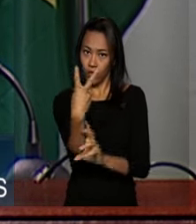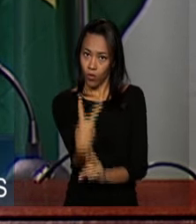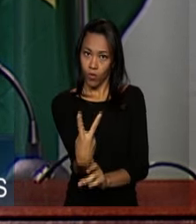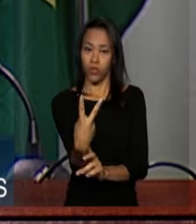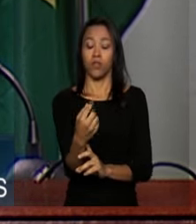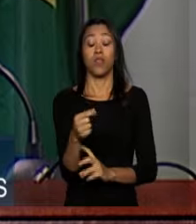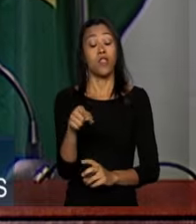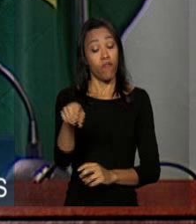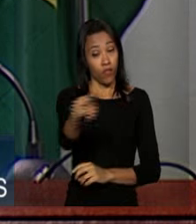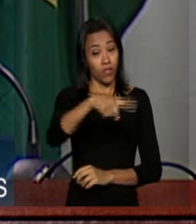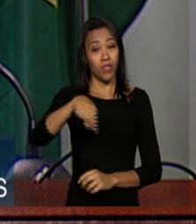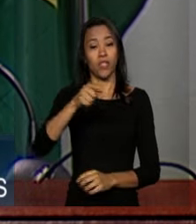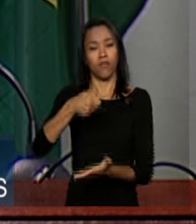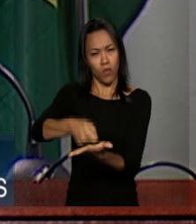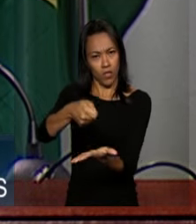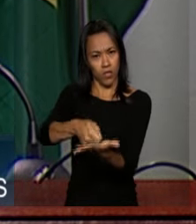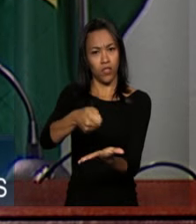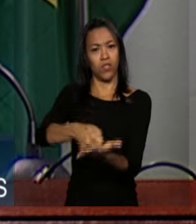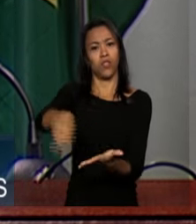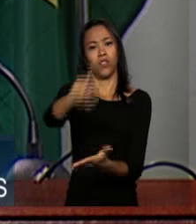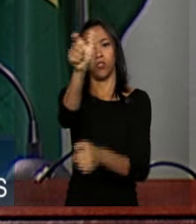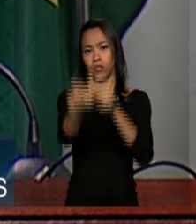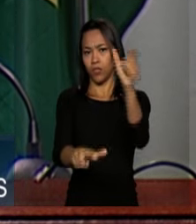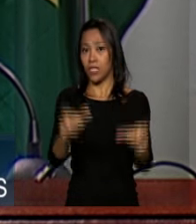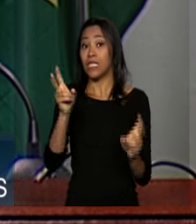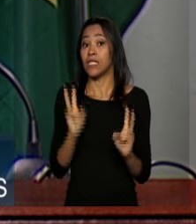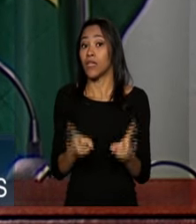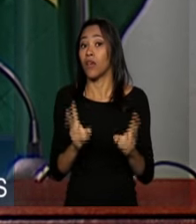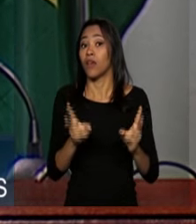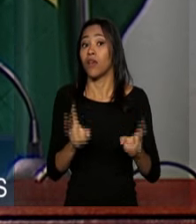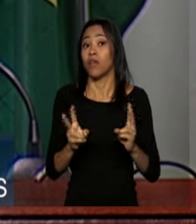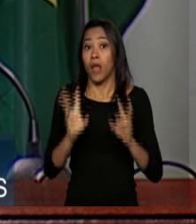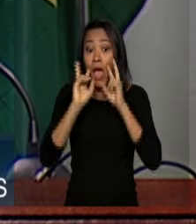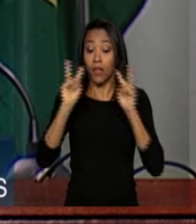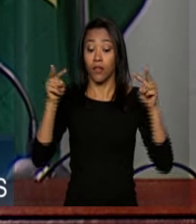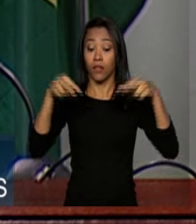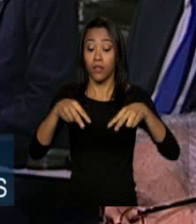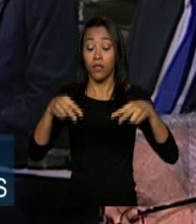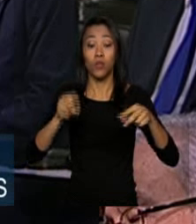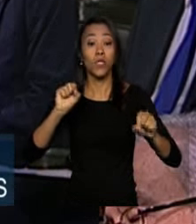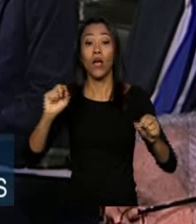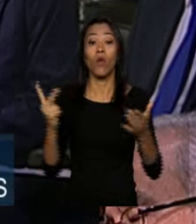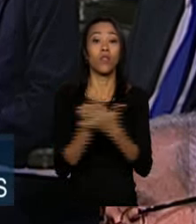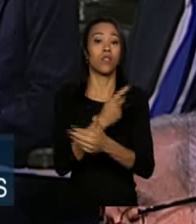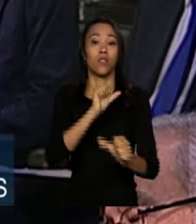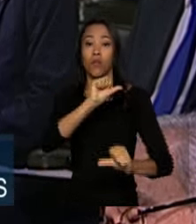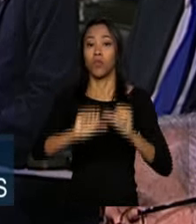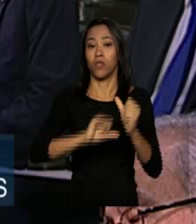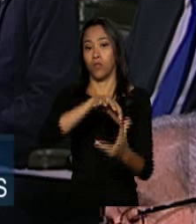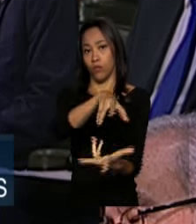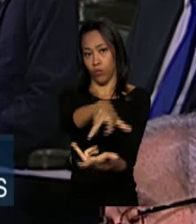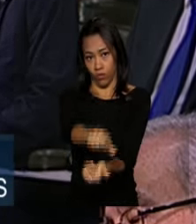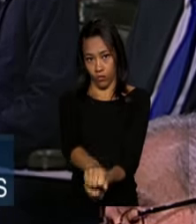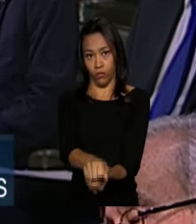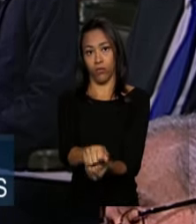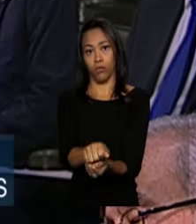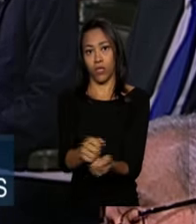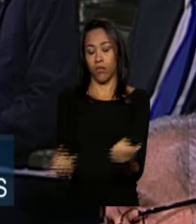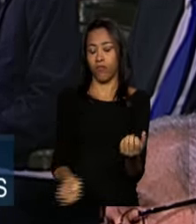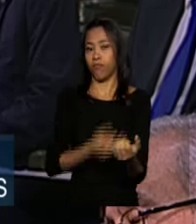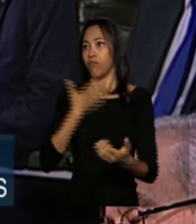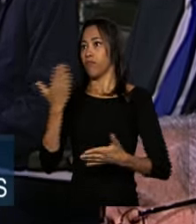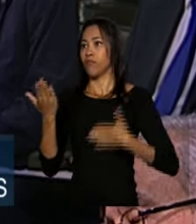será exigida sempre uma maior atenção às mutações da cena mundial, cada dia mais